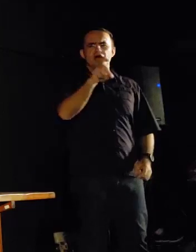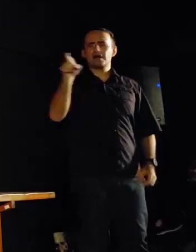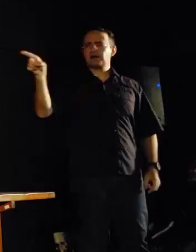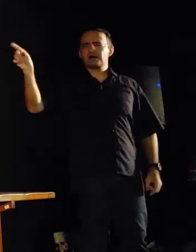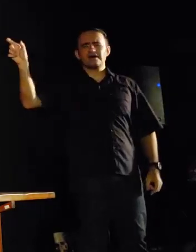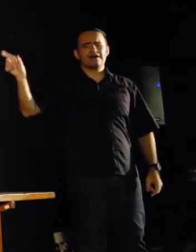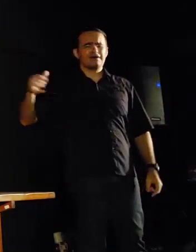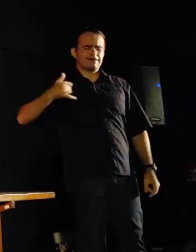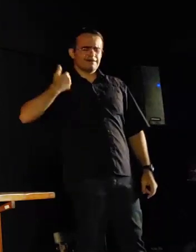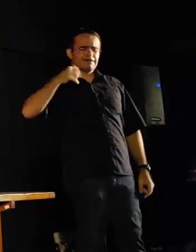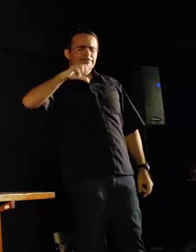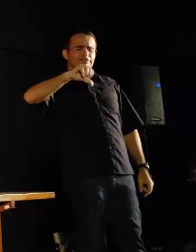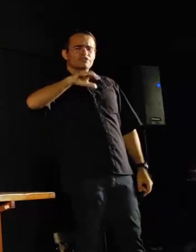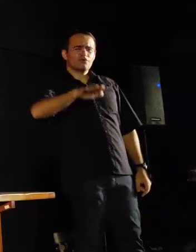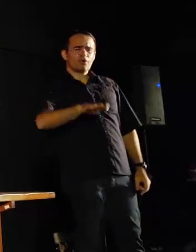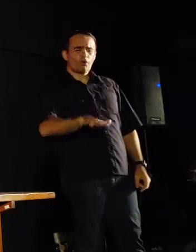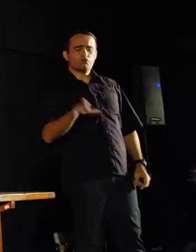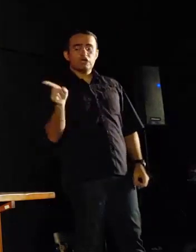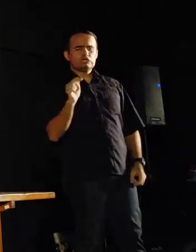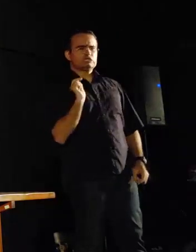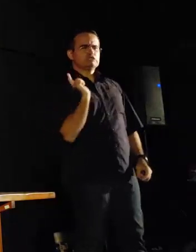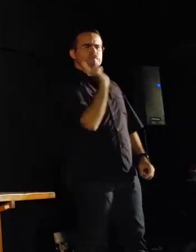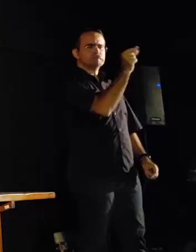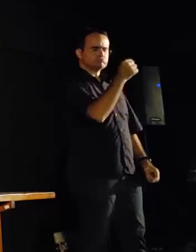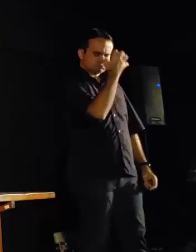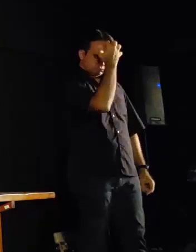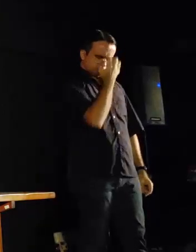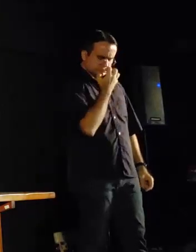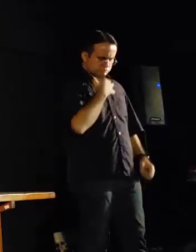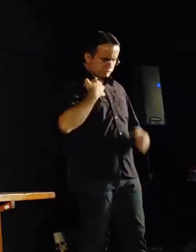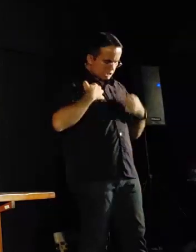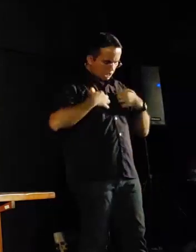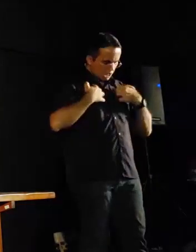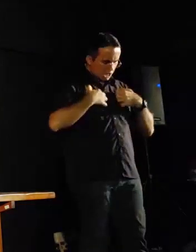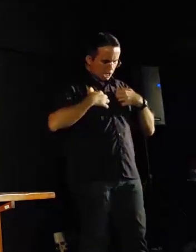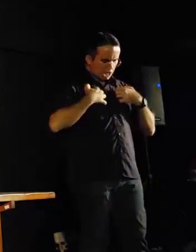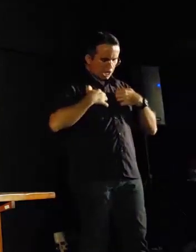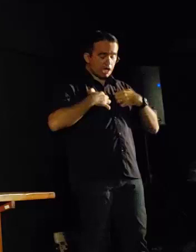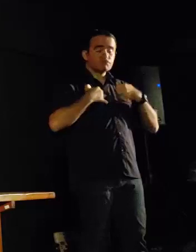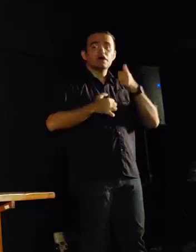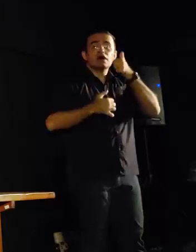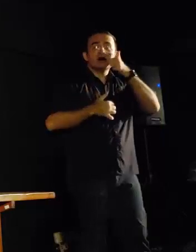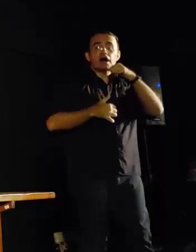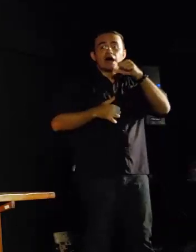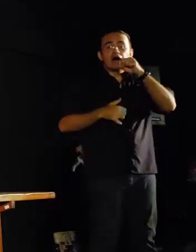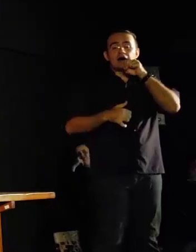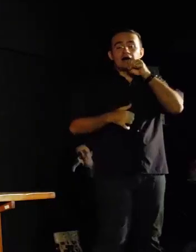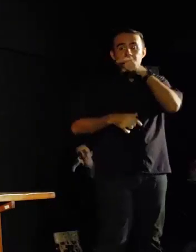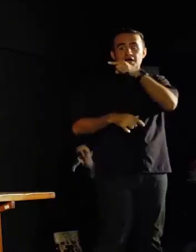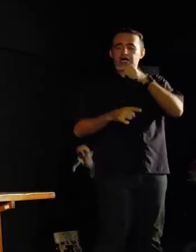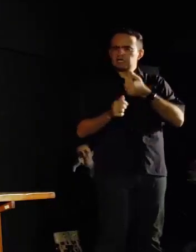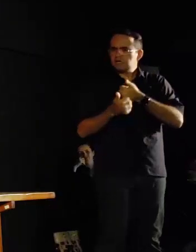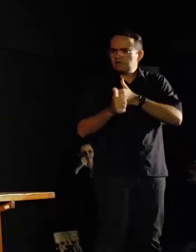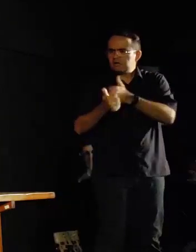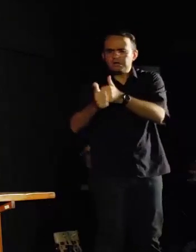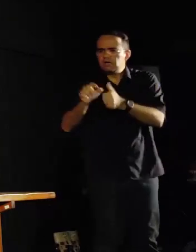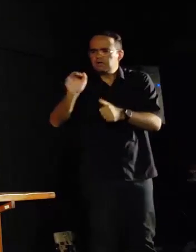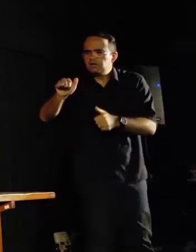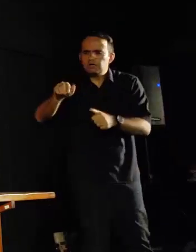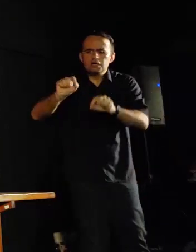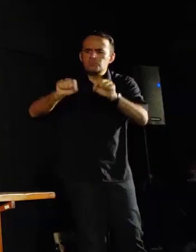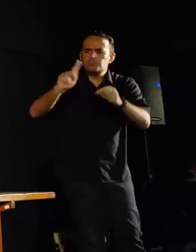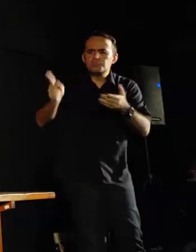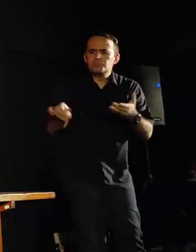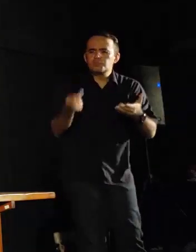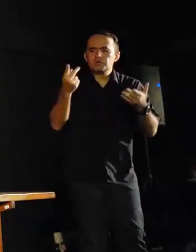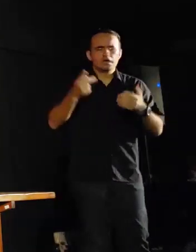10. Eu saí da igreja com muita raiva, né? Aí ela foi atrás, né? Ela perguntou, mas o que está acontecendo?